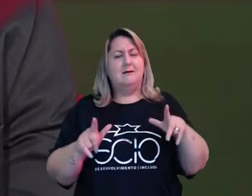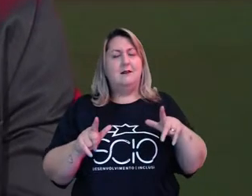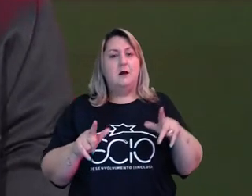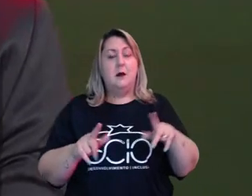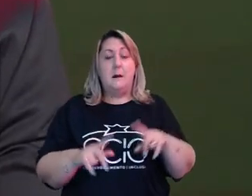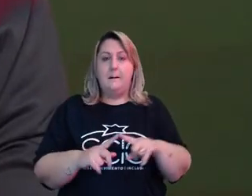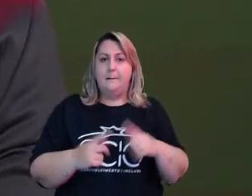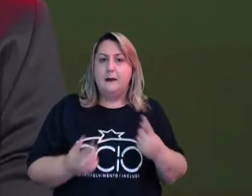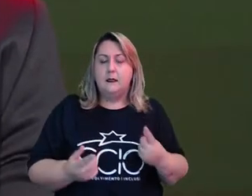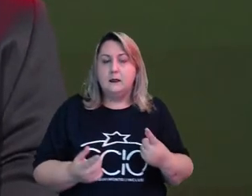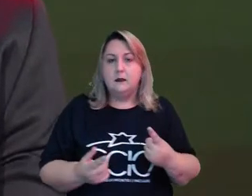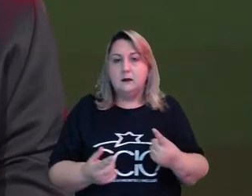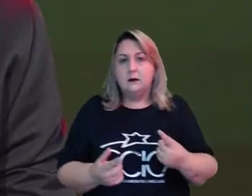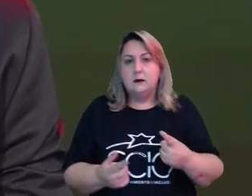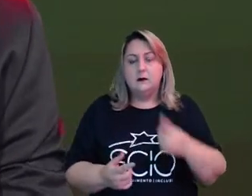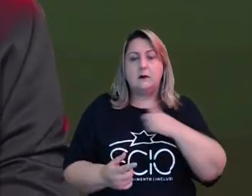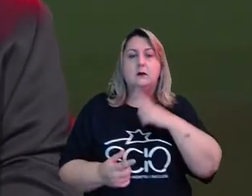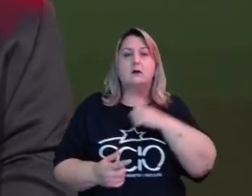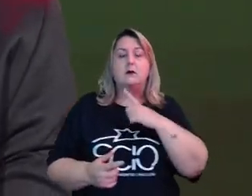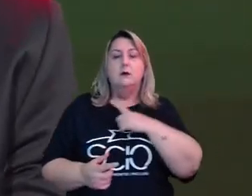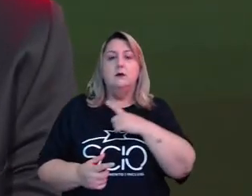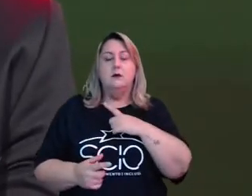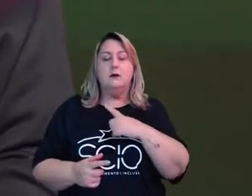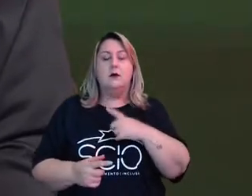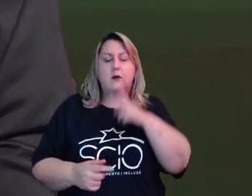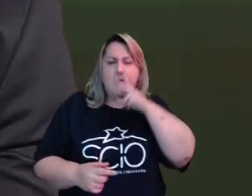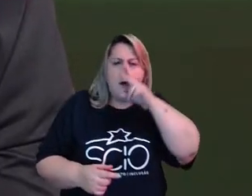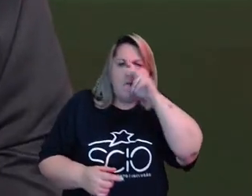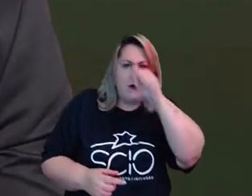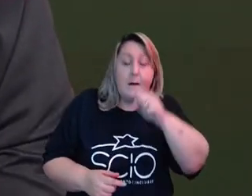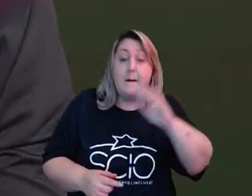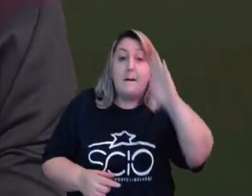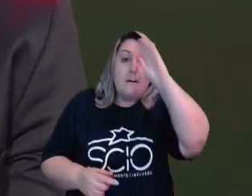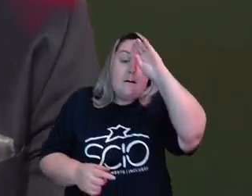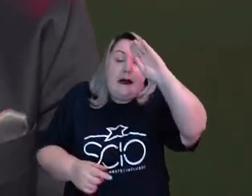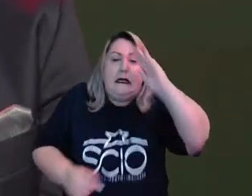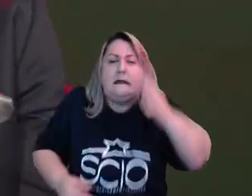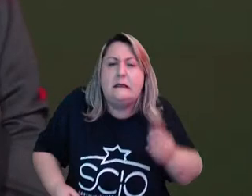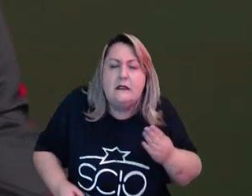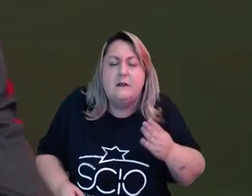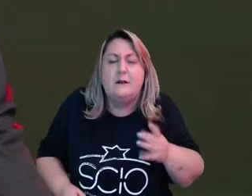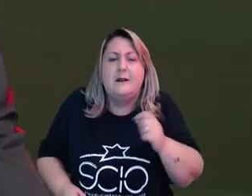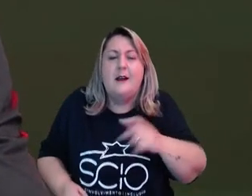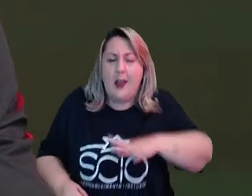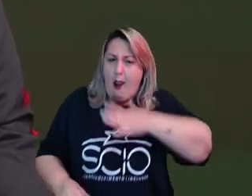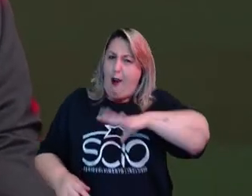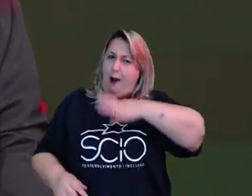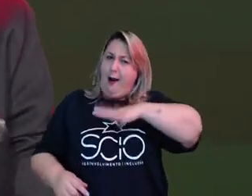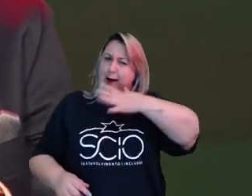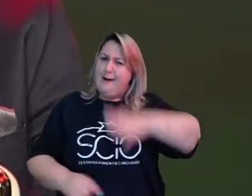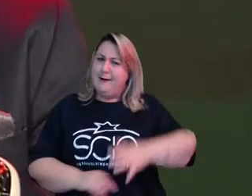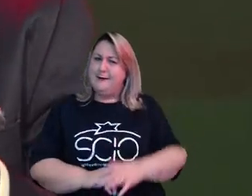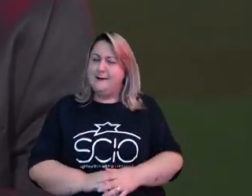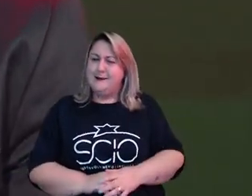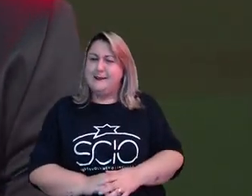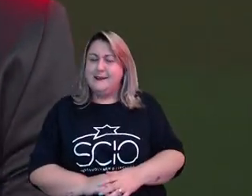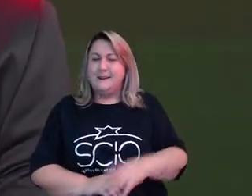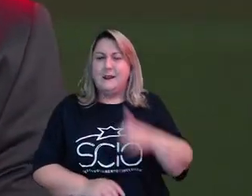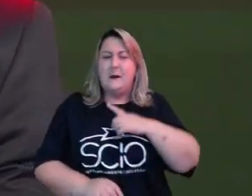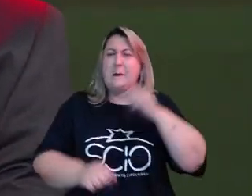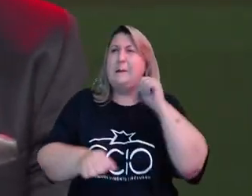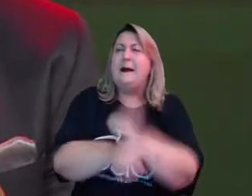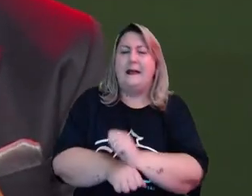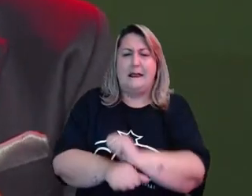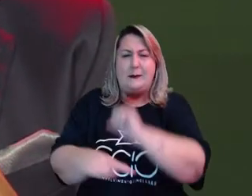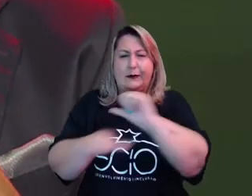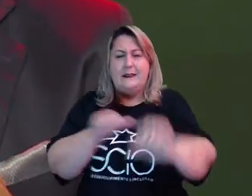não vamos perder a nossa união, a nossa força e principalmente essa coragem de quebrar